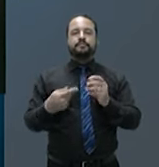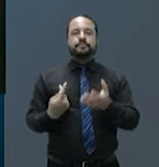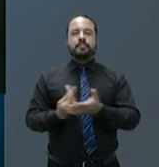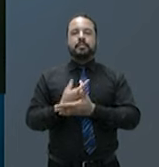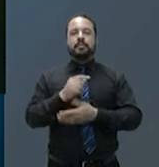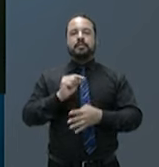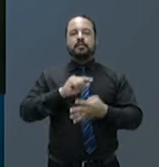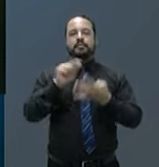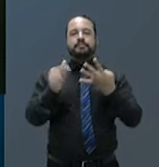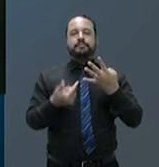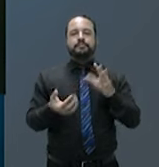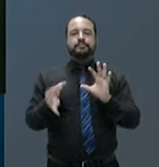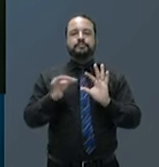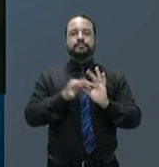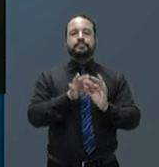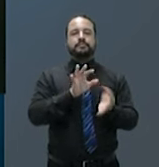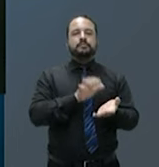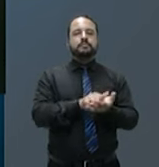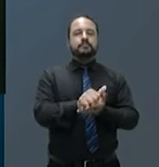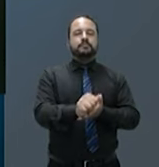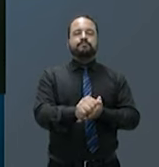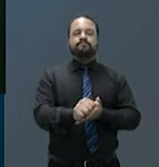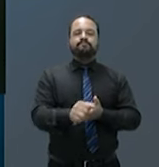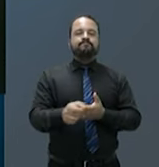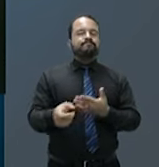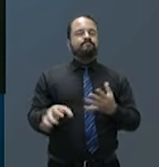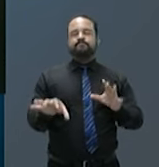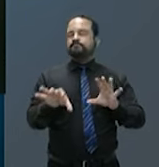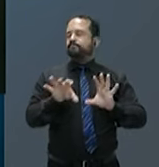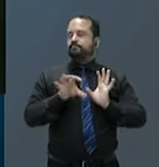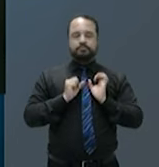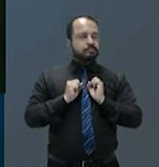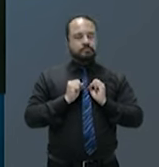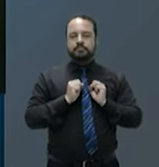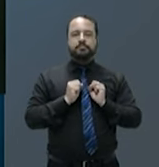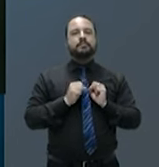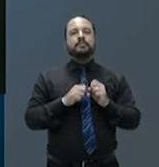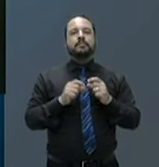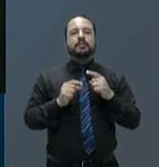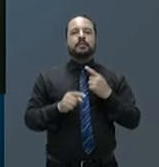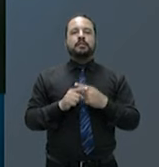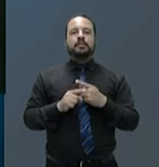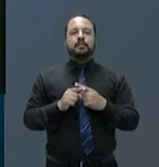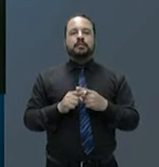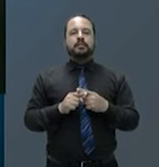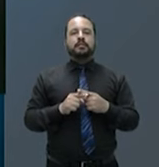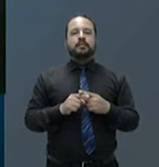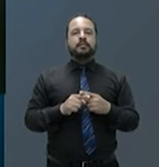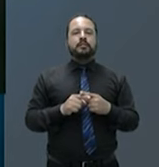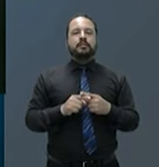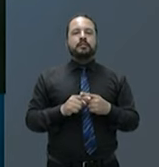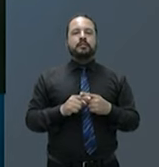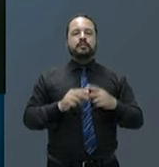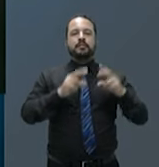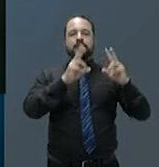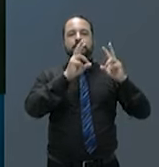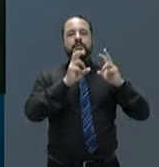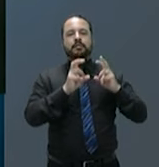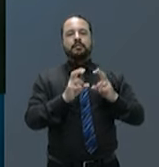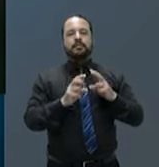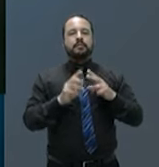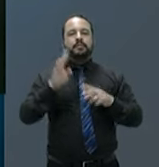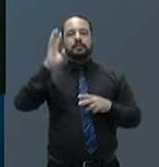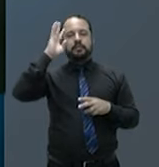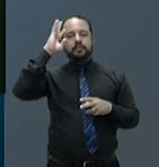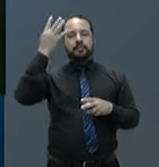aplicação da multa não é recomendada. Em se tratando de decisão baseada em orientação